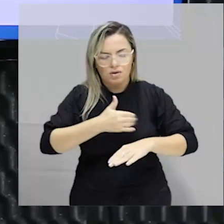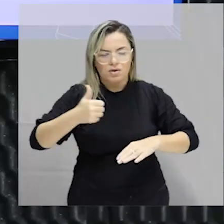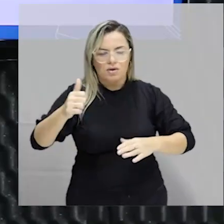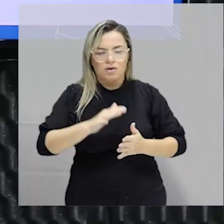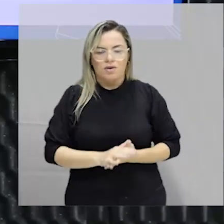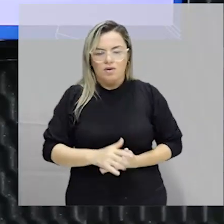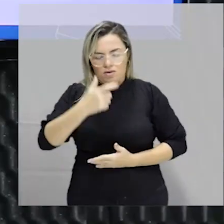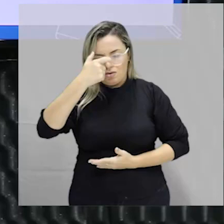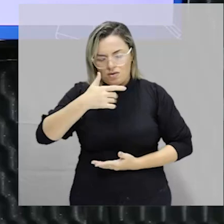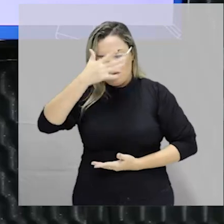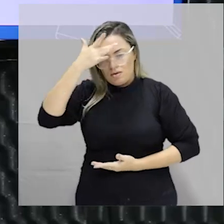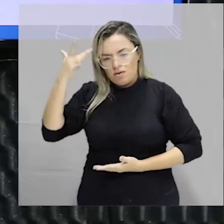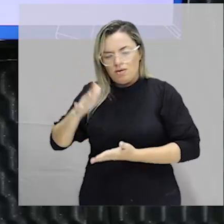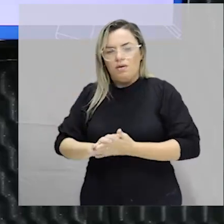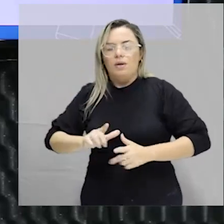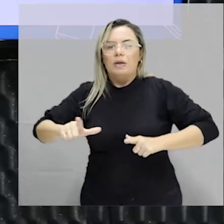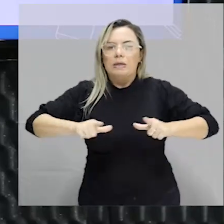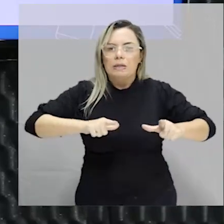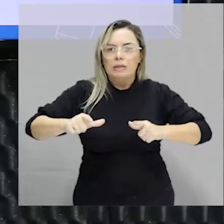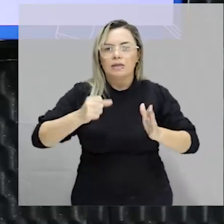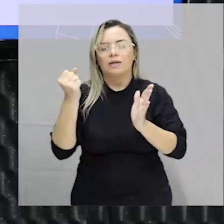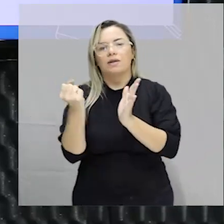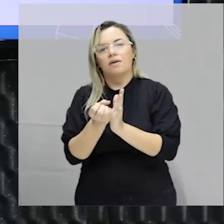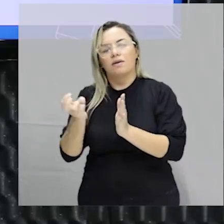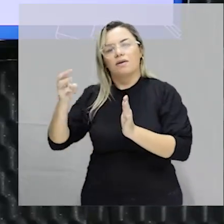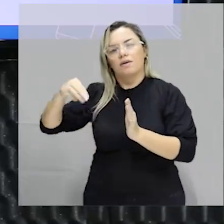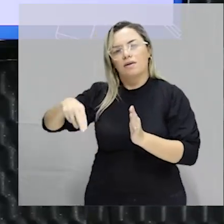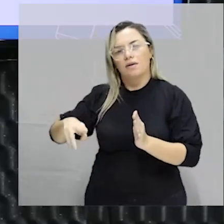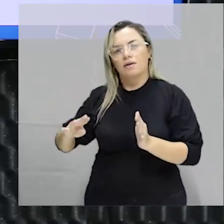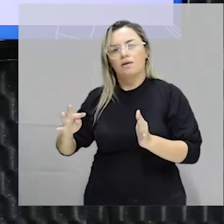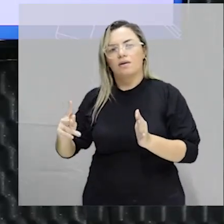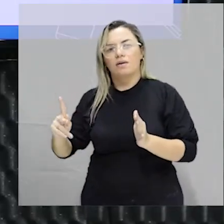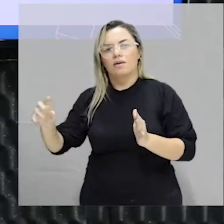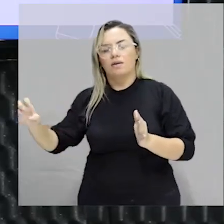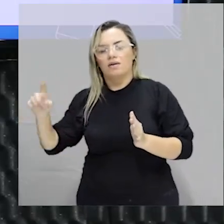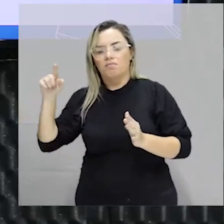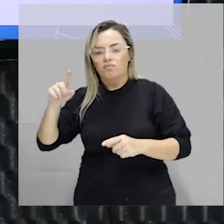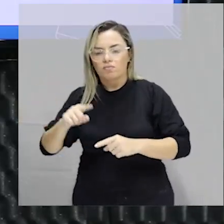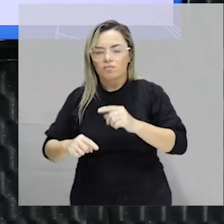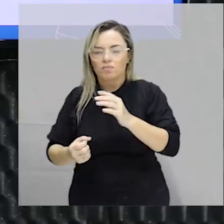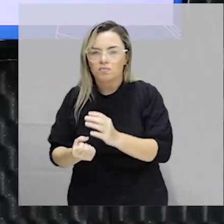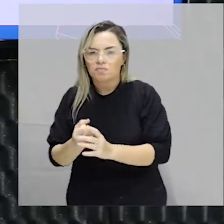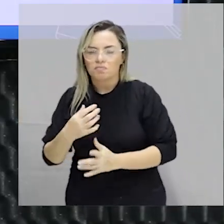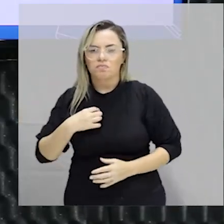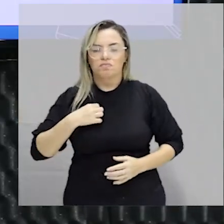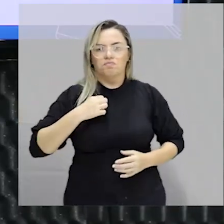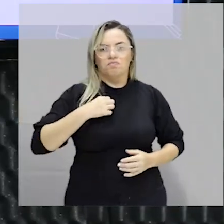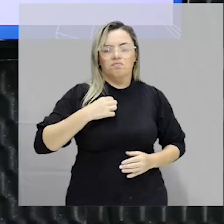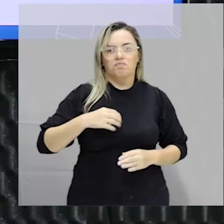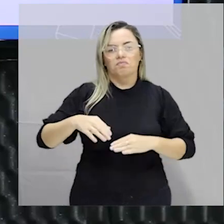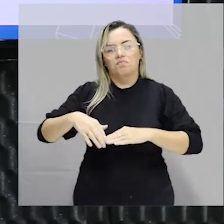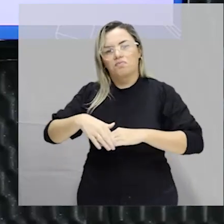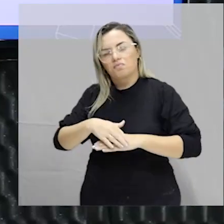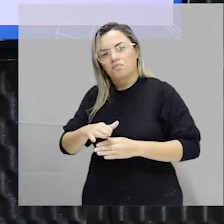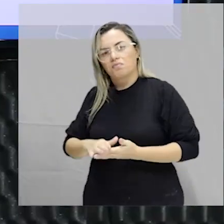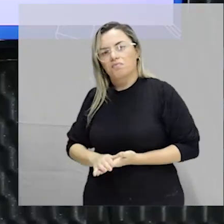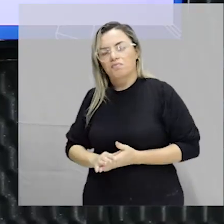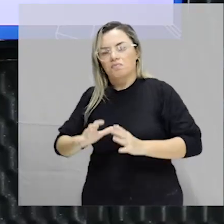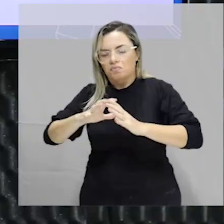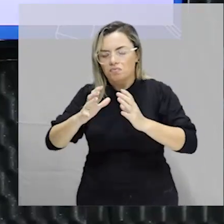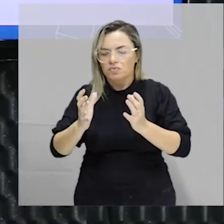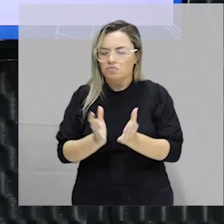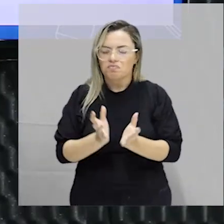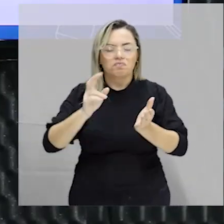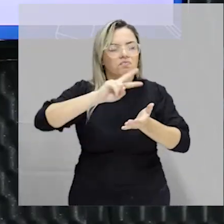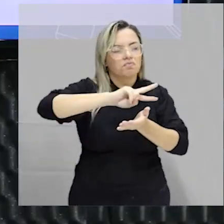funcionário, um operário da fábrica dessa marca. Essa marca produz, tipo, camisa, tênis, bola, várias